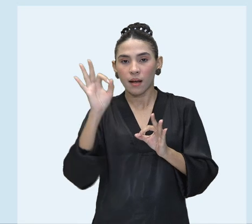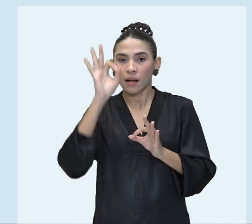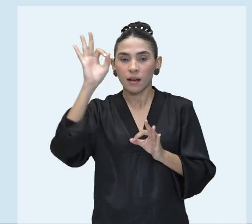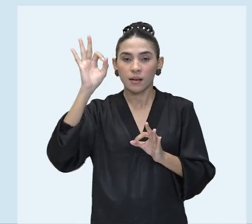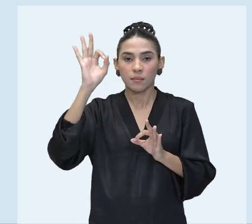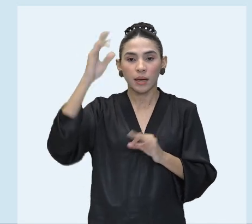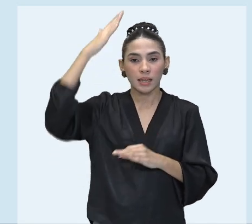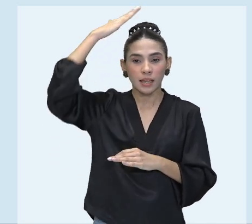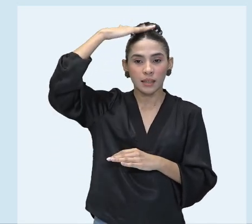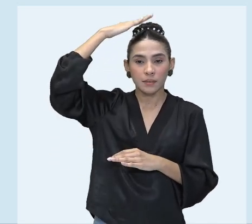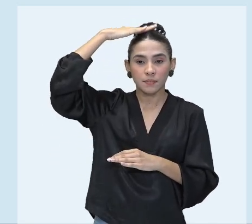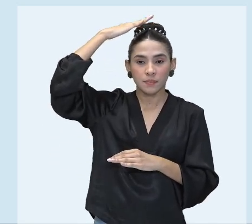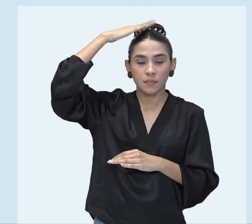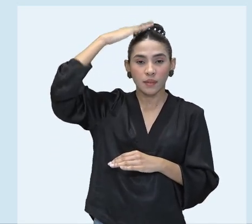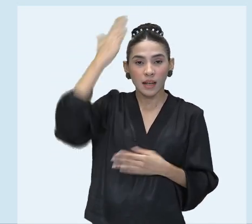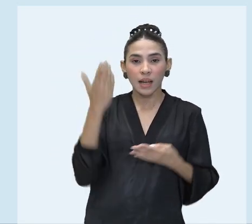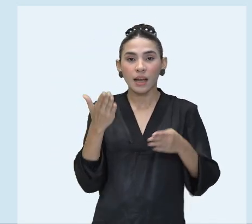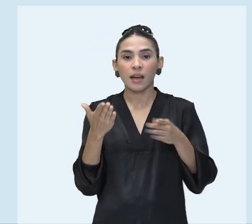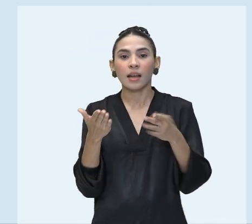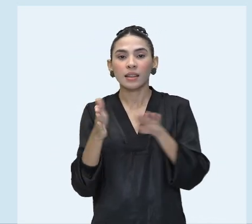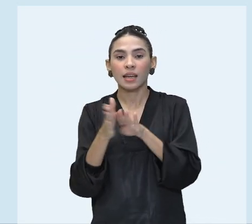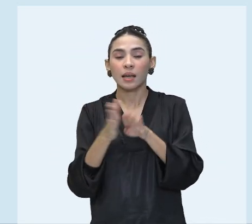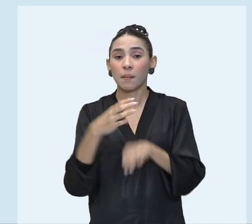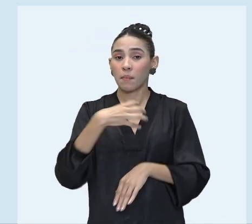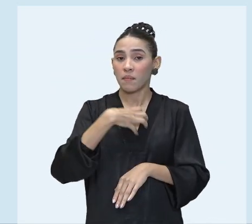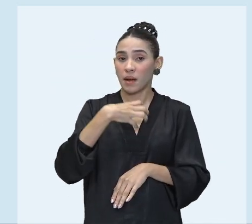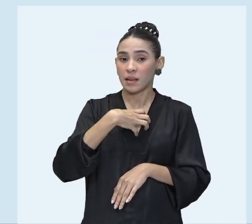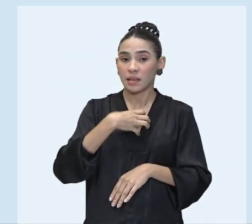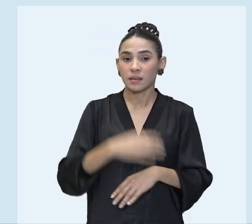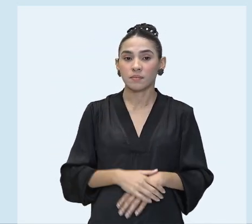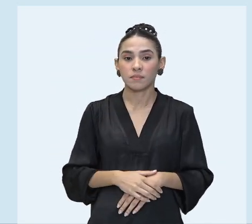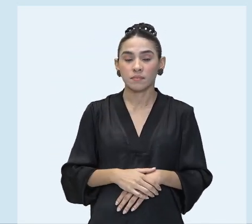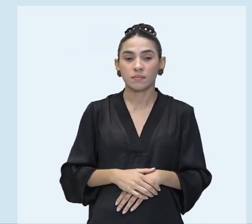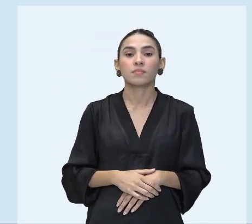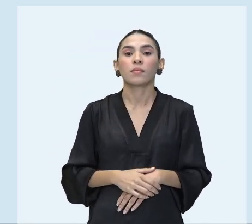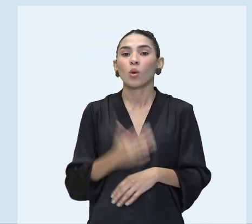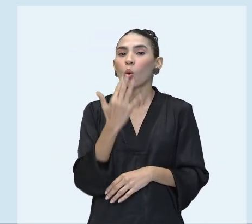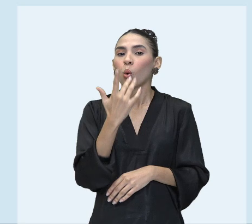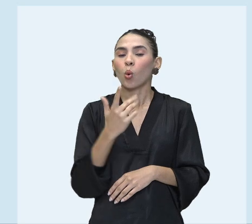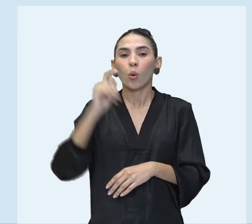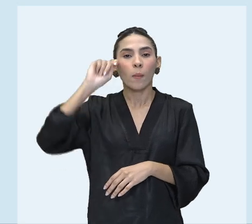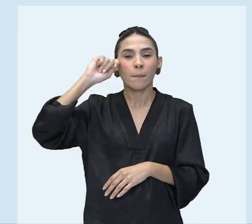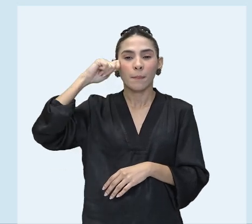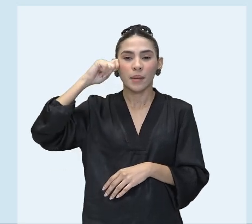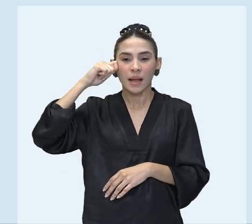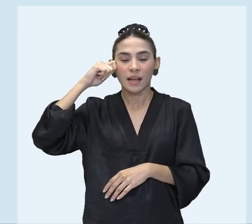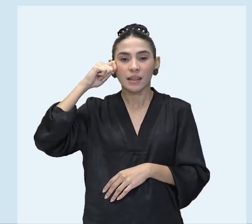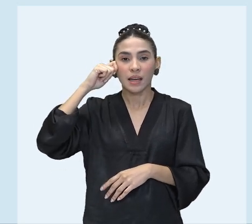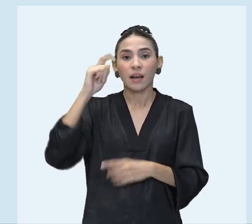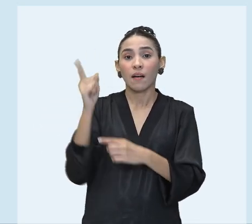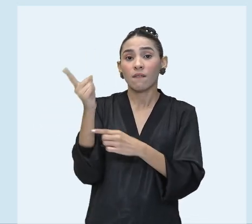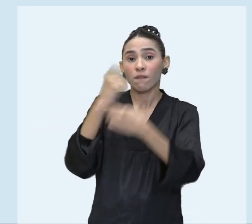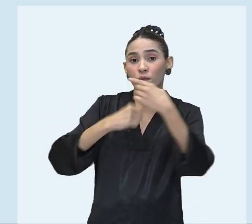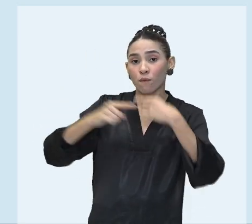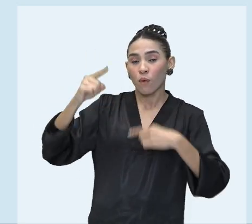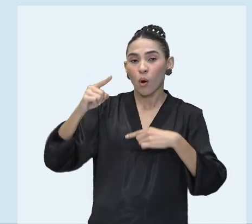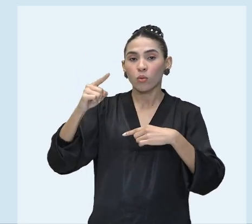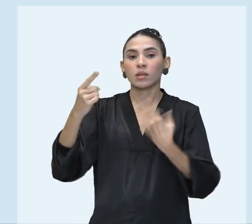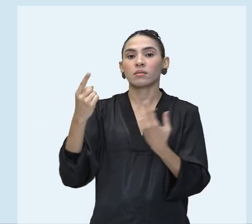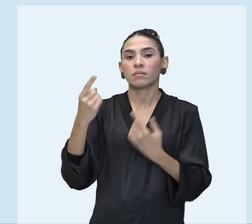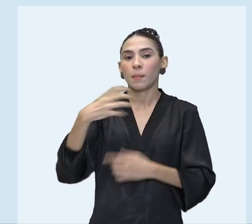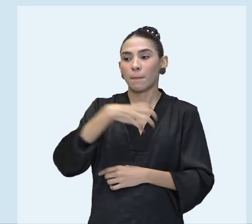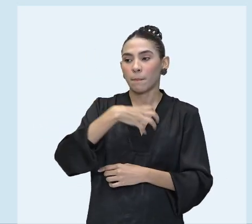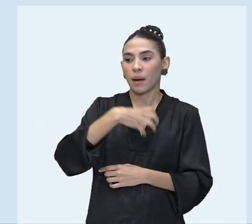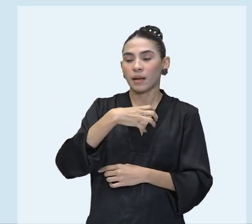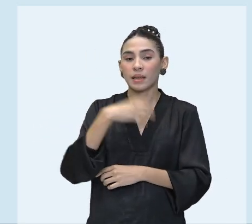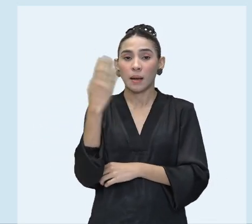Paraná à Bahia. E o que está em preto está fazendo o caminho reverso, né, da Bahia à Bolívia. Então, qual